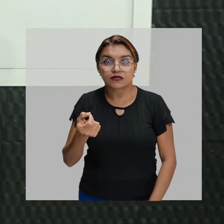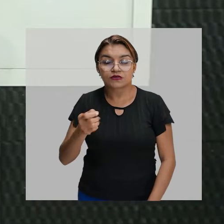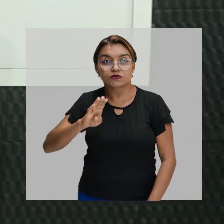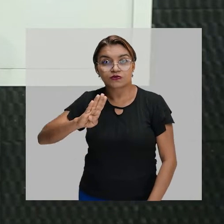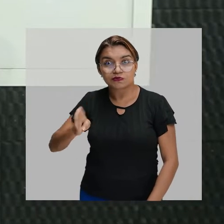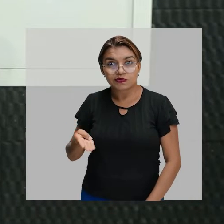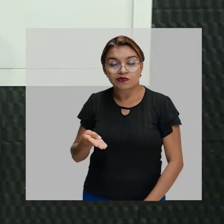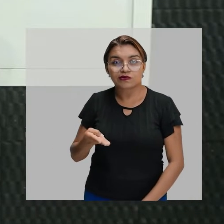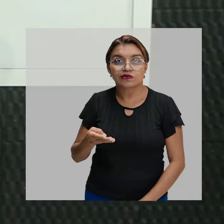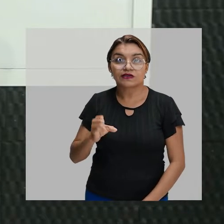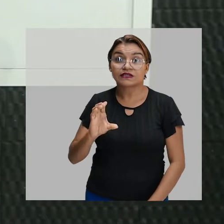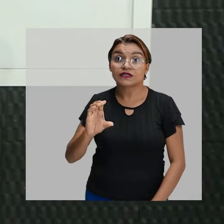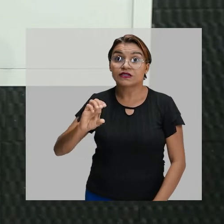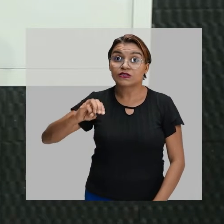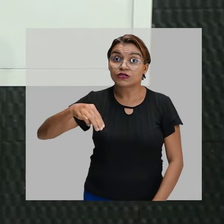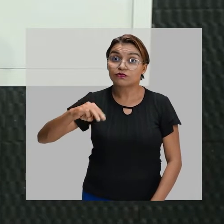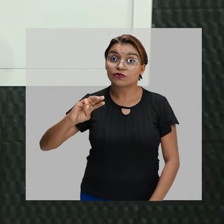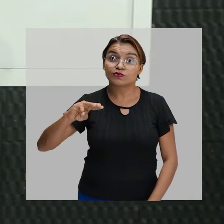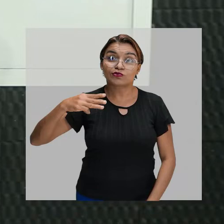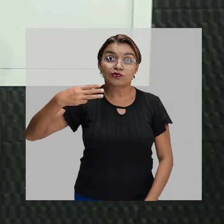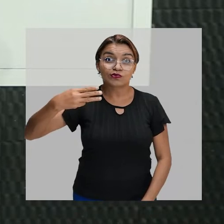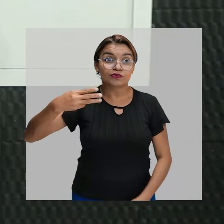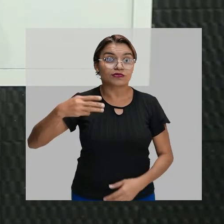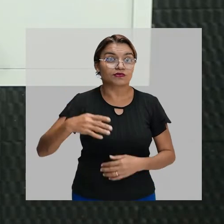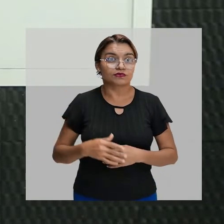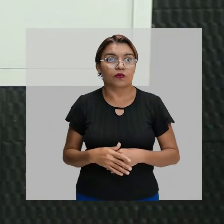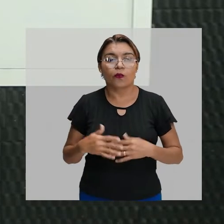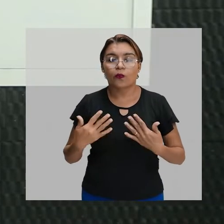é de centímetro cúbico